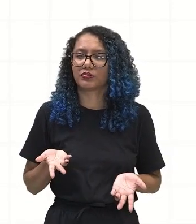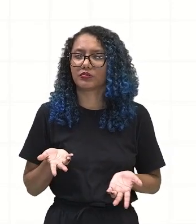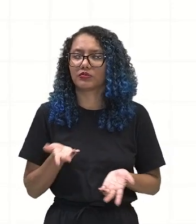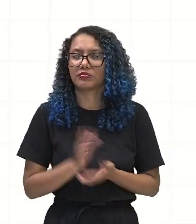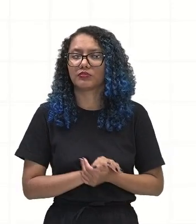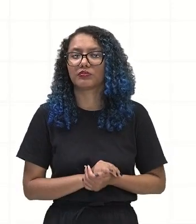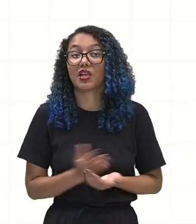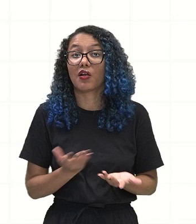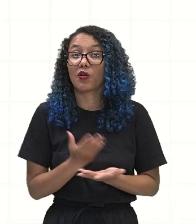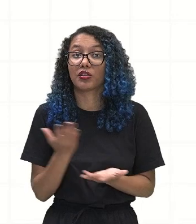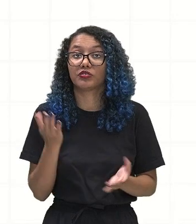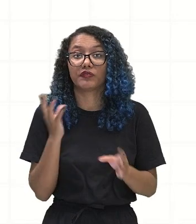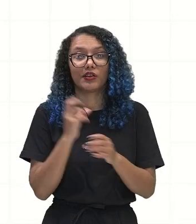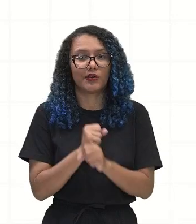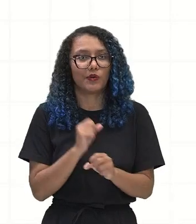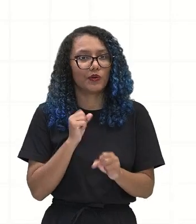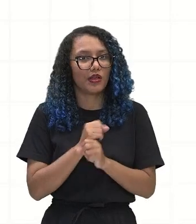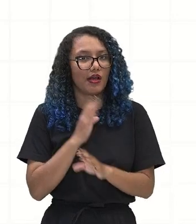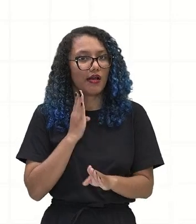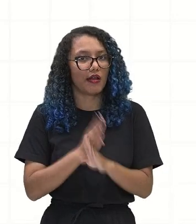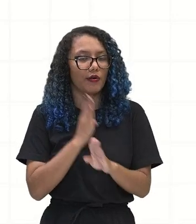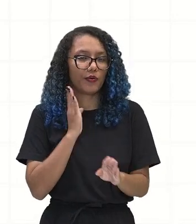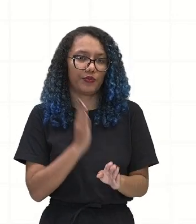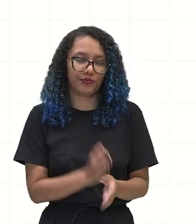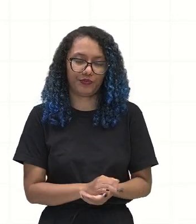Vamos aqui para o nosso cálculo.